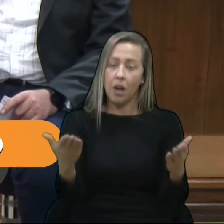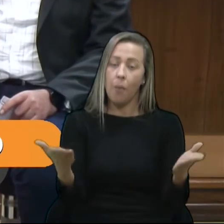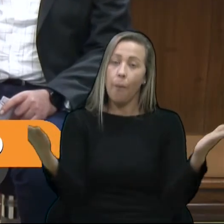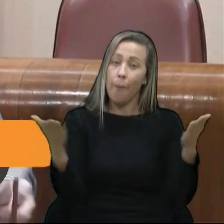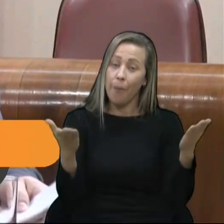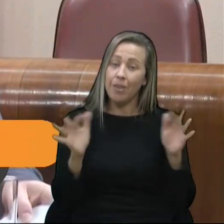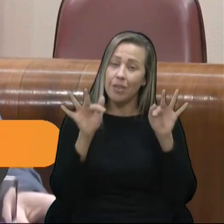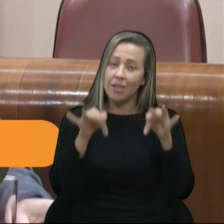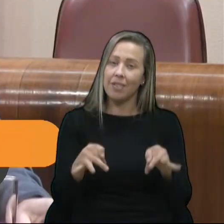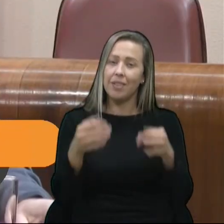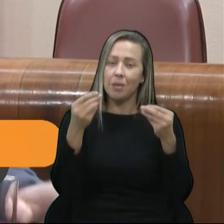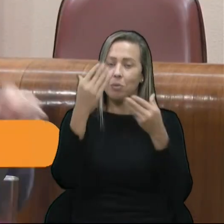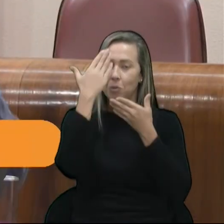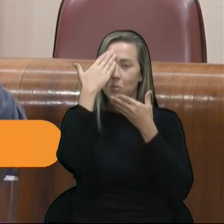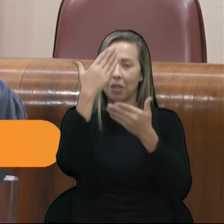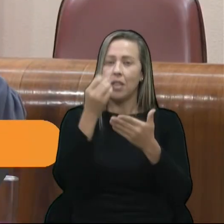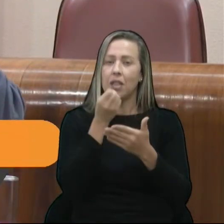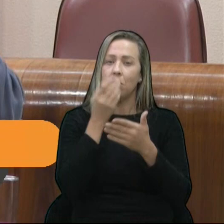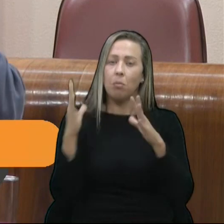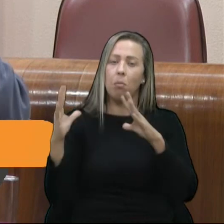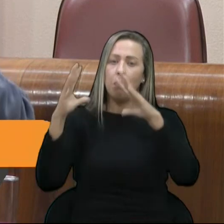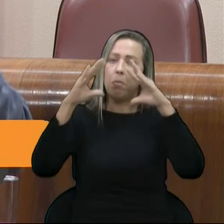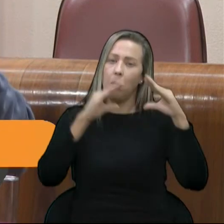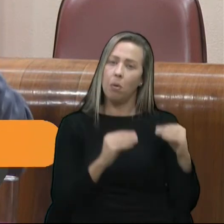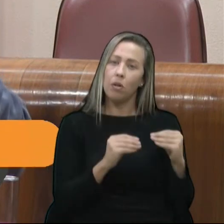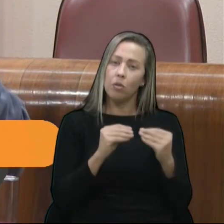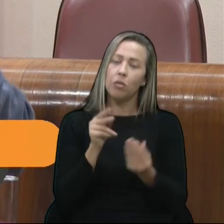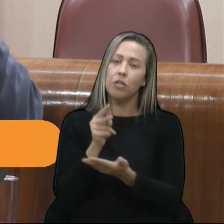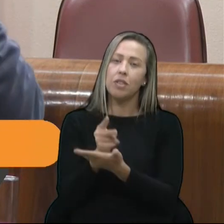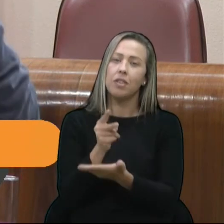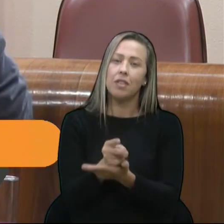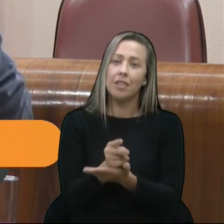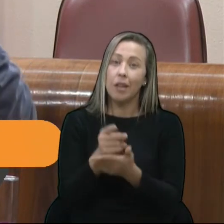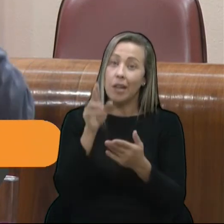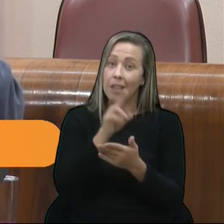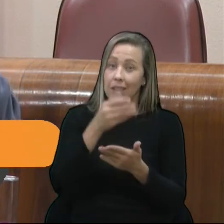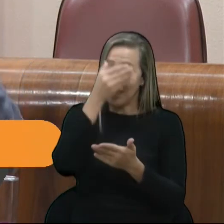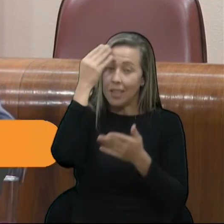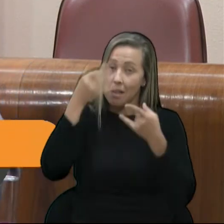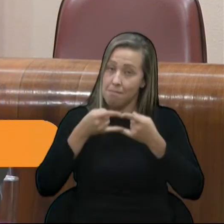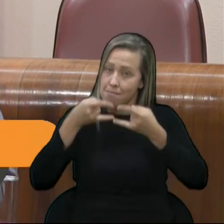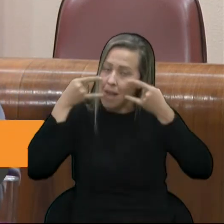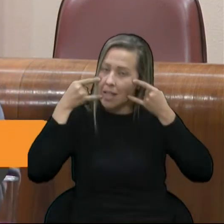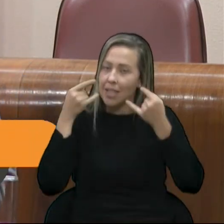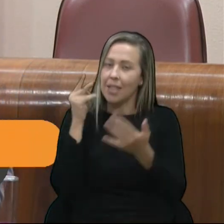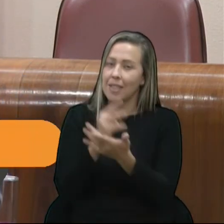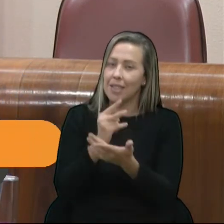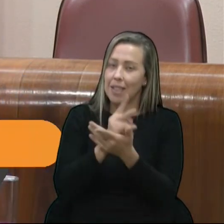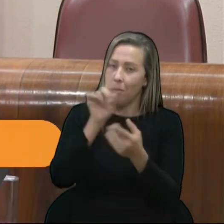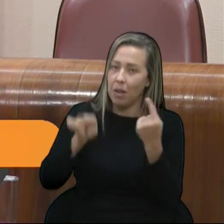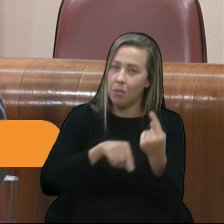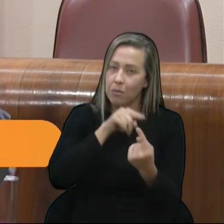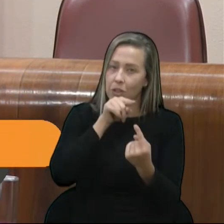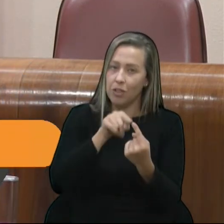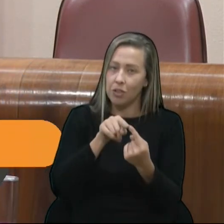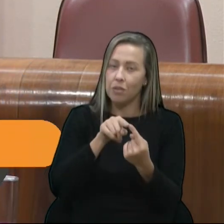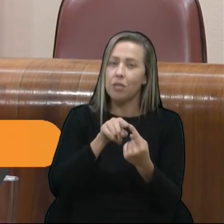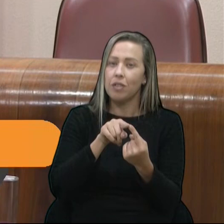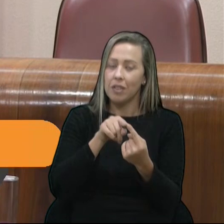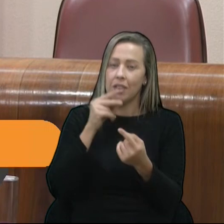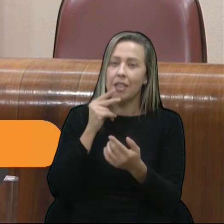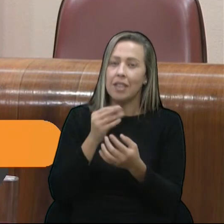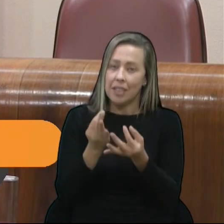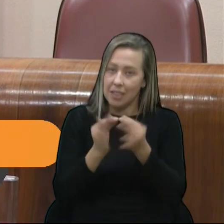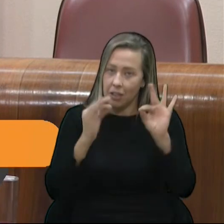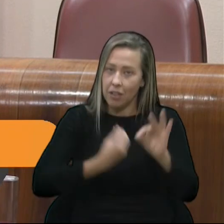era isso. Muito obrigado, uma boa noite para você. Sempre recolhendo a máscara, porque esse também é nosso objetivo, preservar